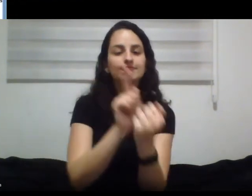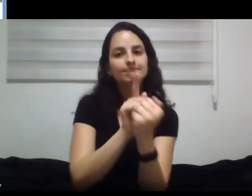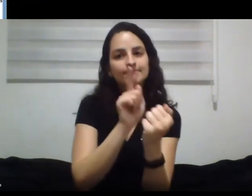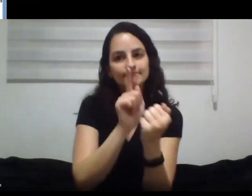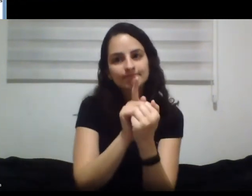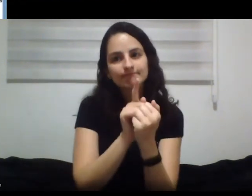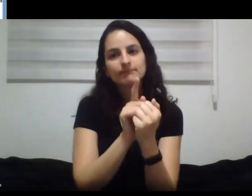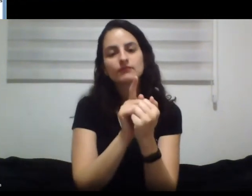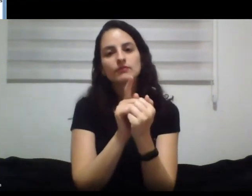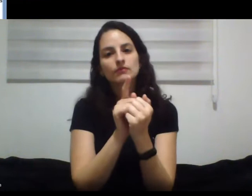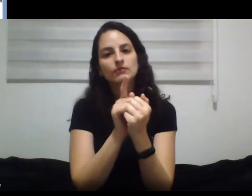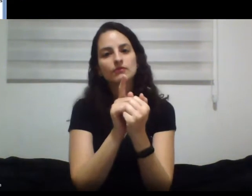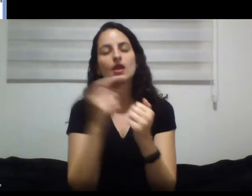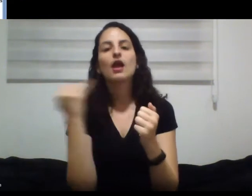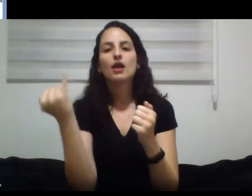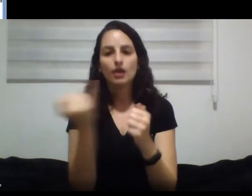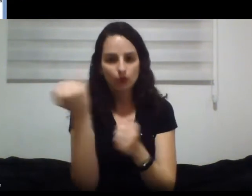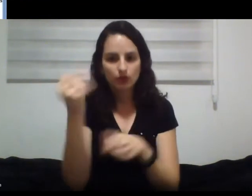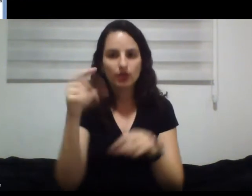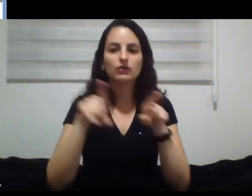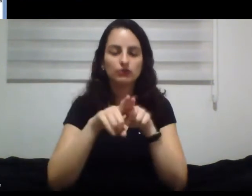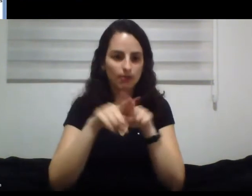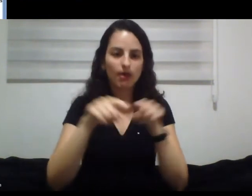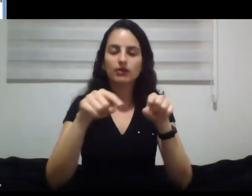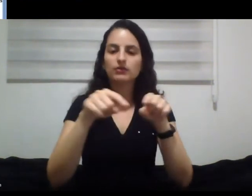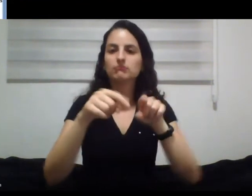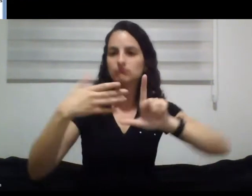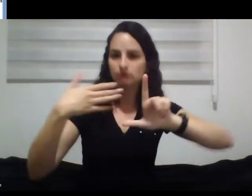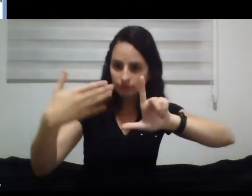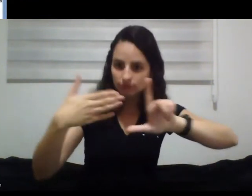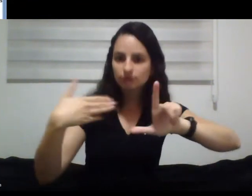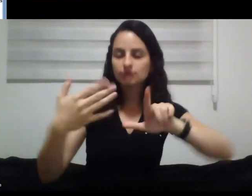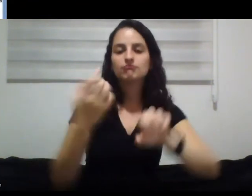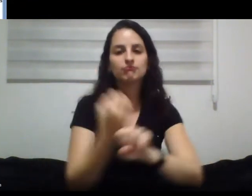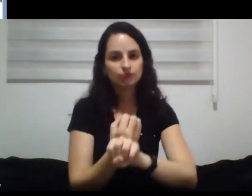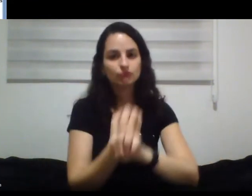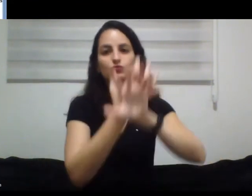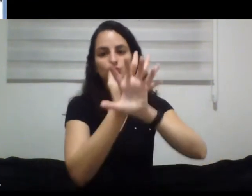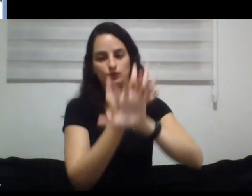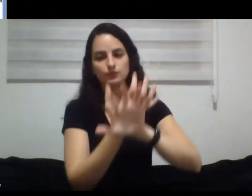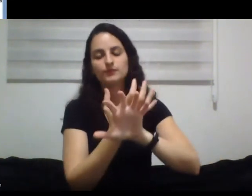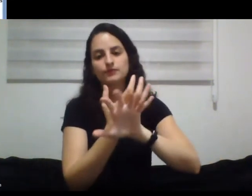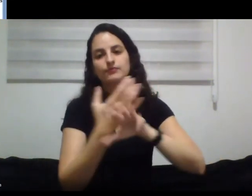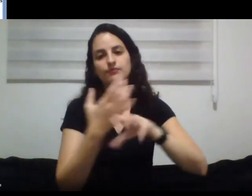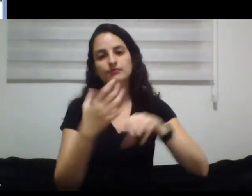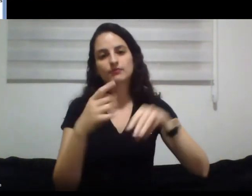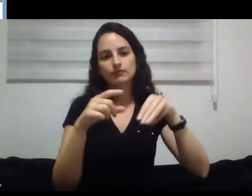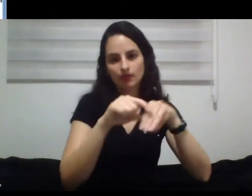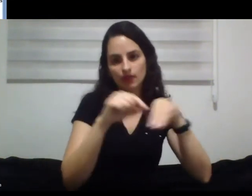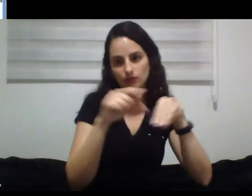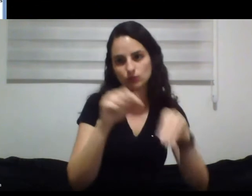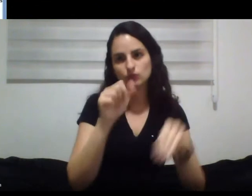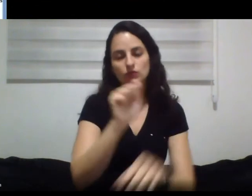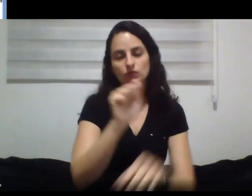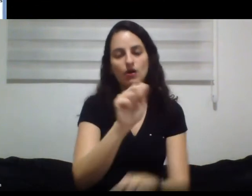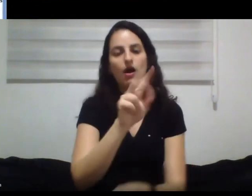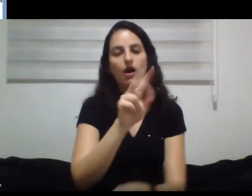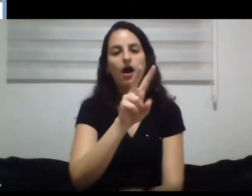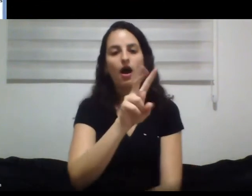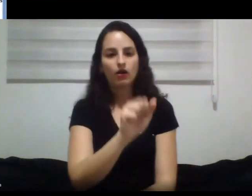Não esquecendo, nós colocamos as observações, que o processo avaliativo aí mantém as regras, né, que tem que ter no mínimo 3